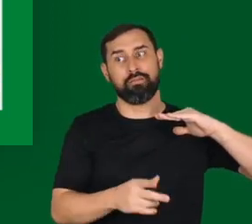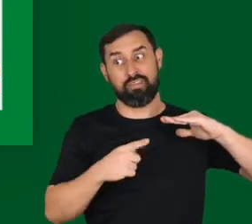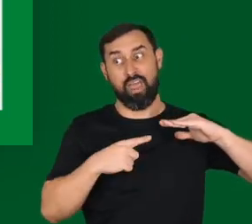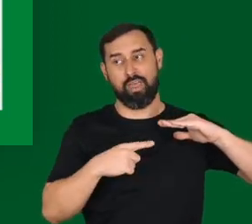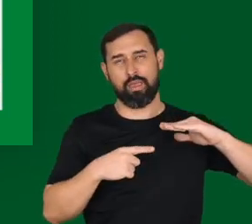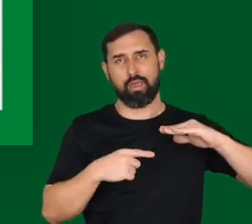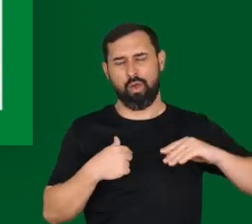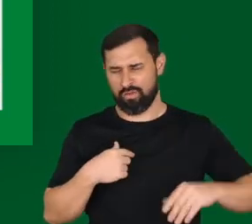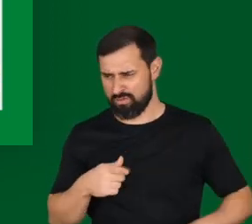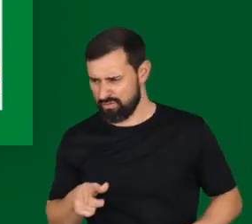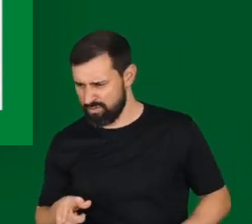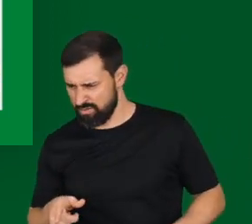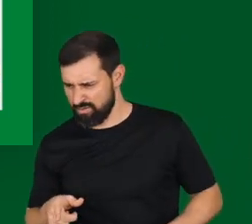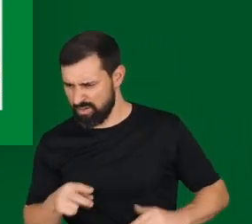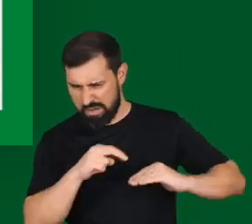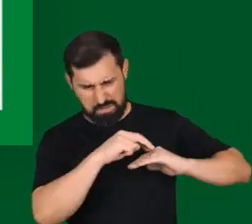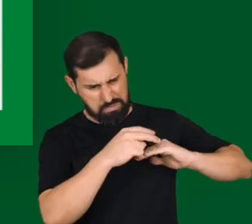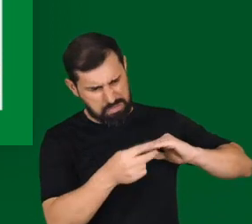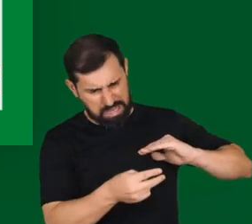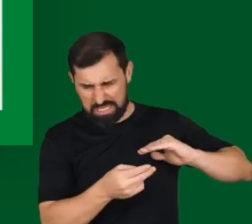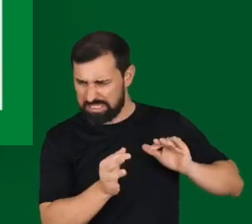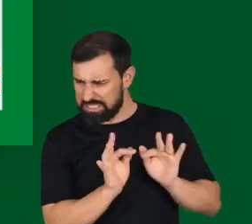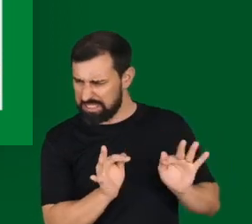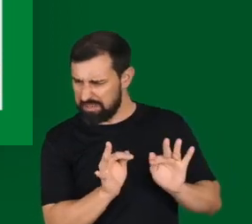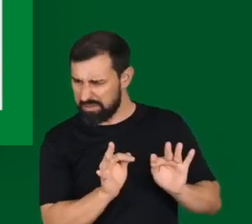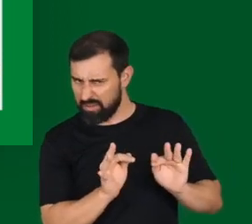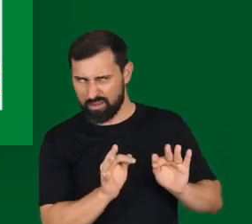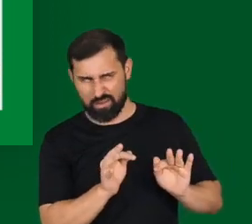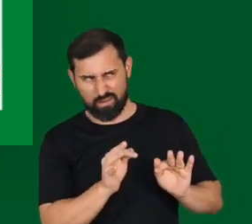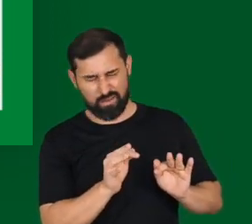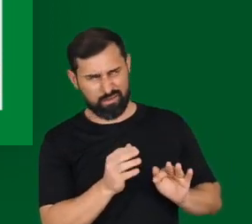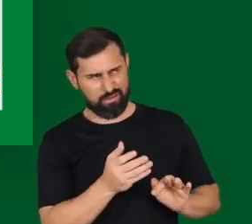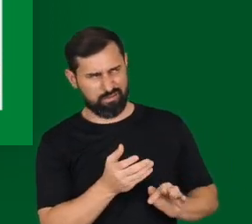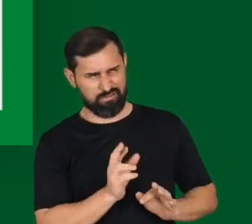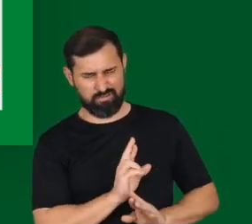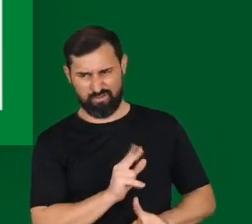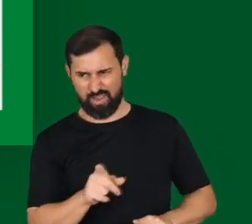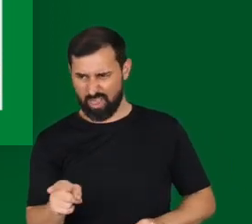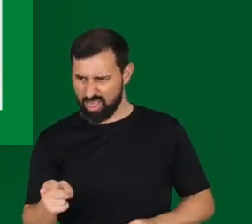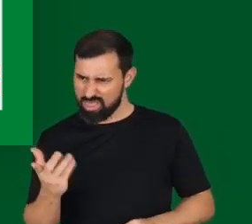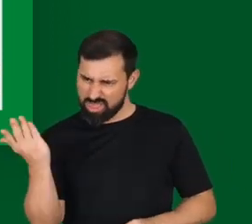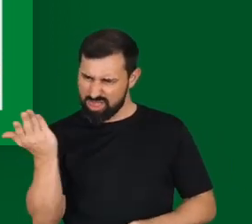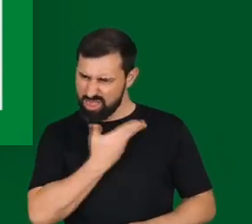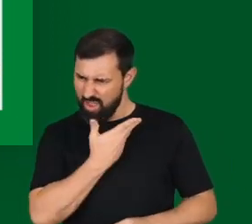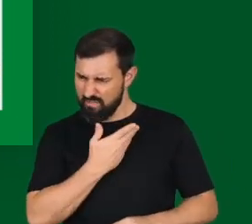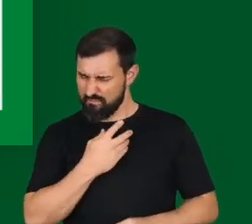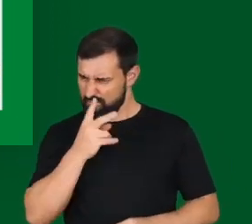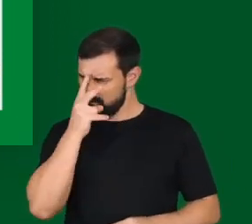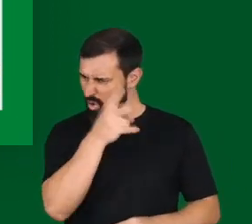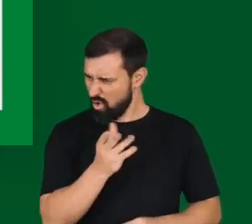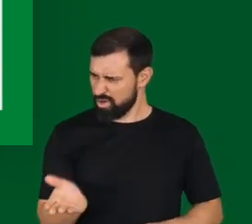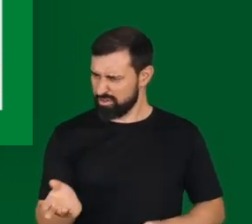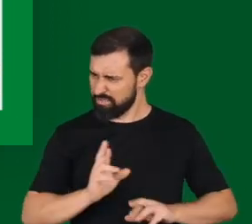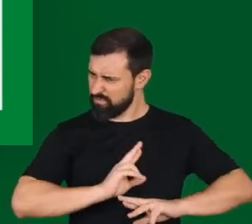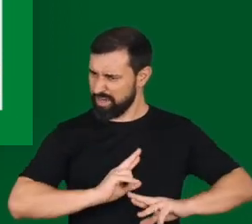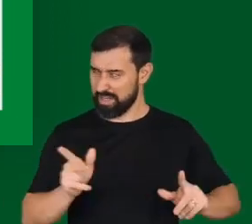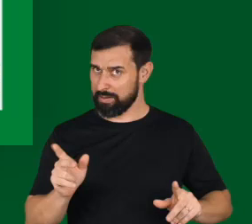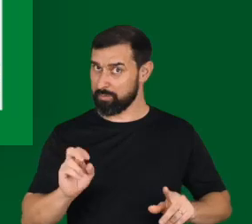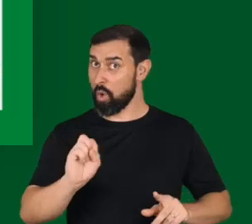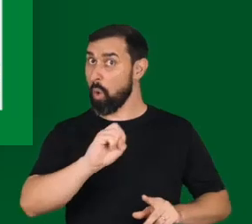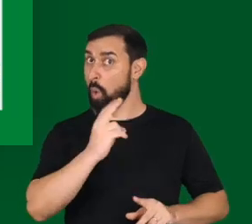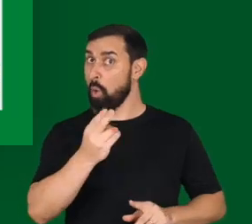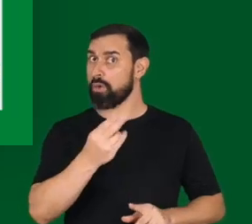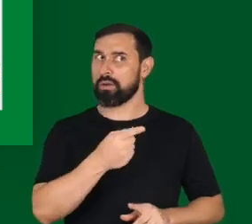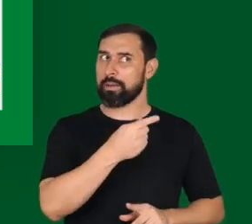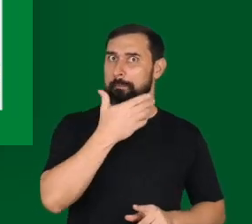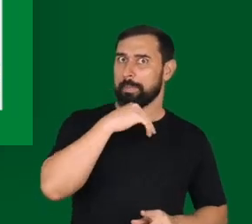grande, que ela não pode ser a mesma altura que a mãe está falando, tá? Ou quando eu tenho uma demorou